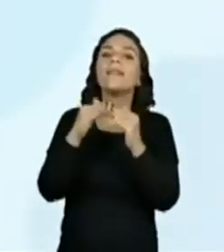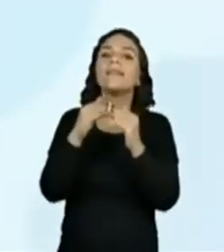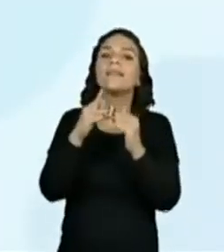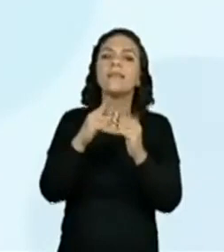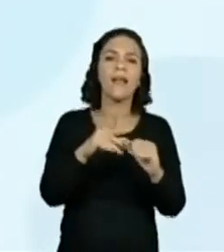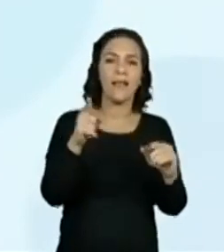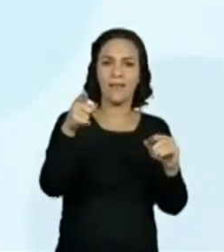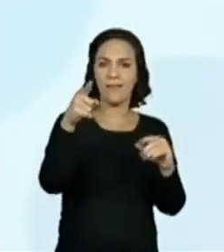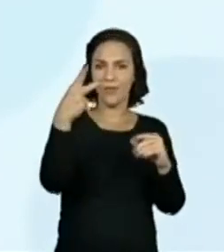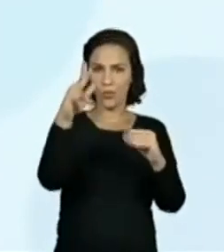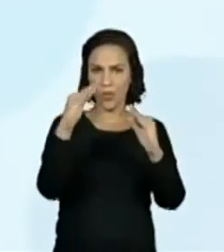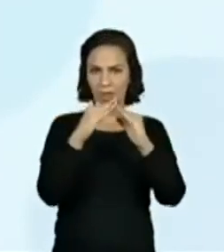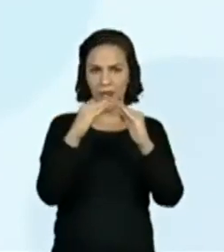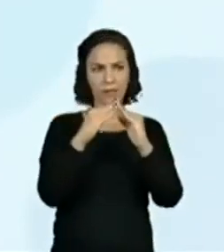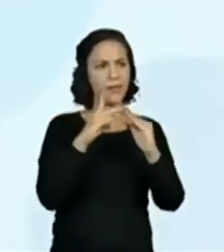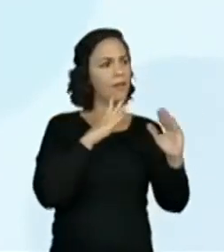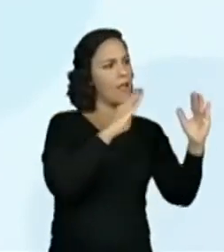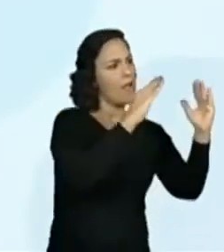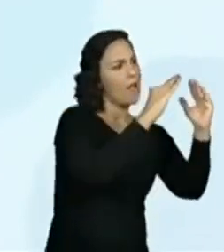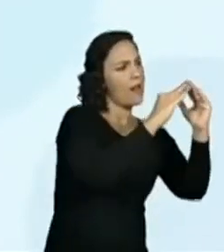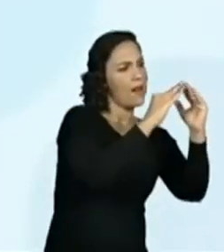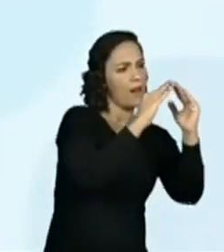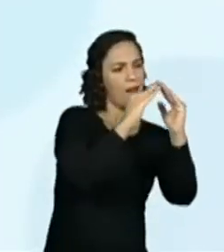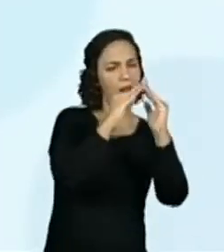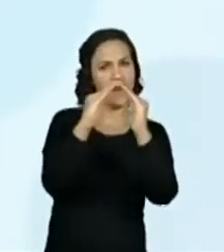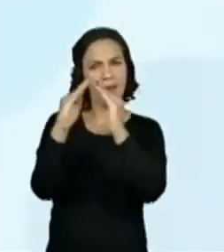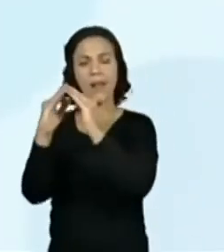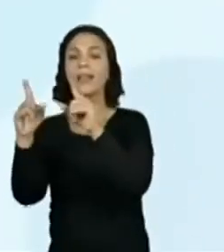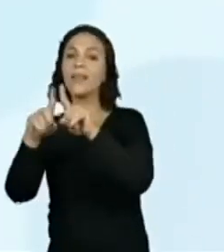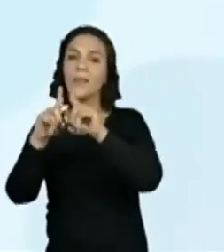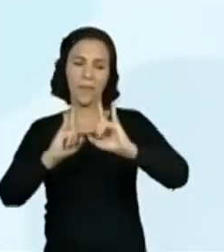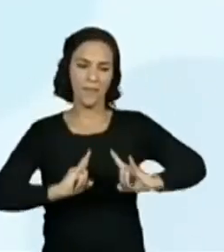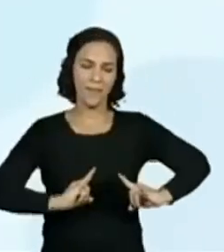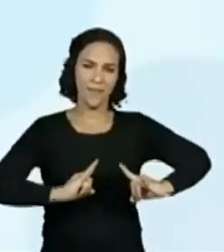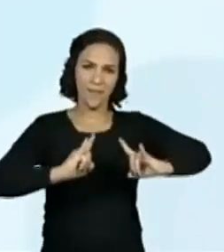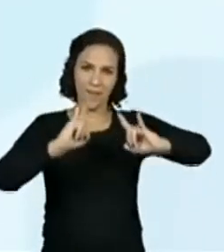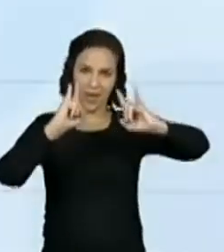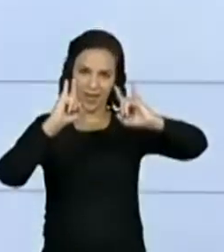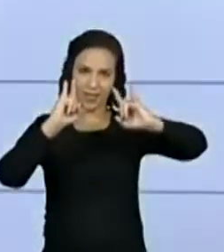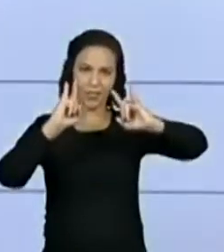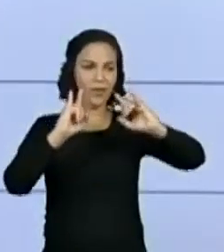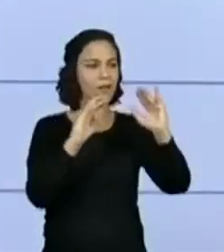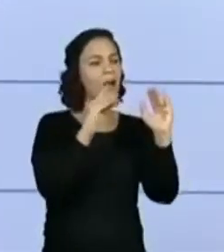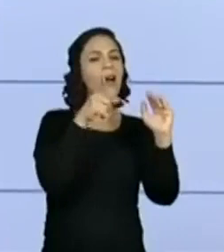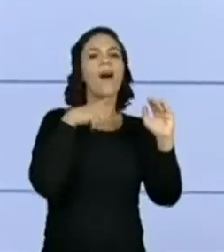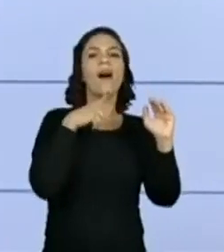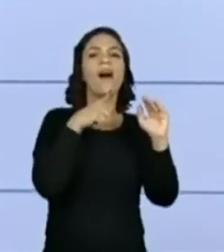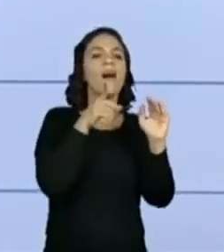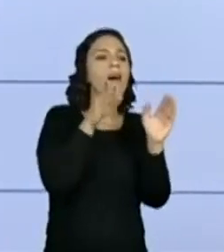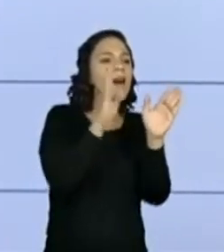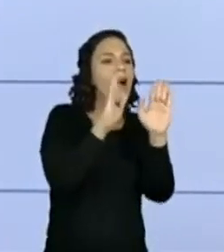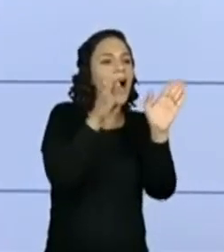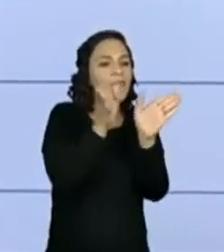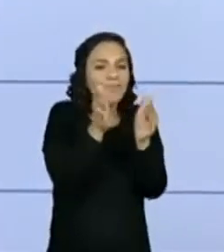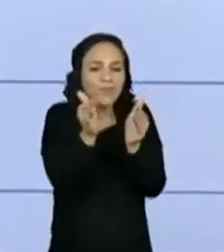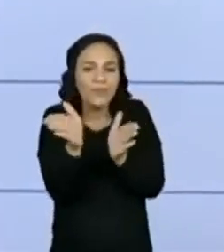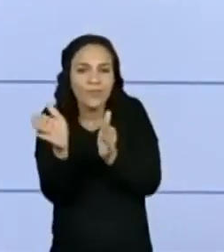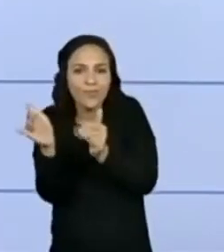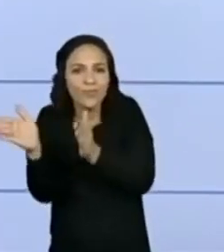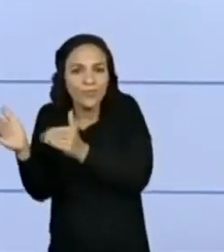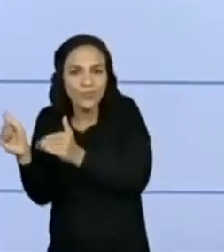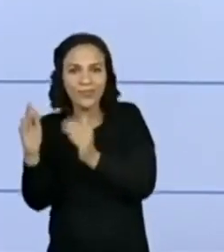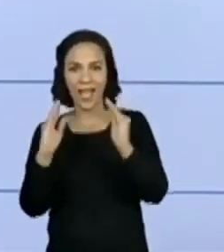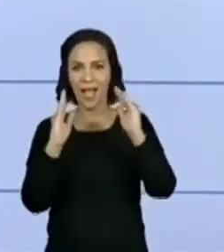cada residência, nós identificamos que tem um número, certo? Isso. Colocamos o número